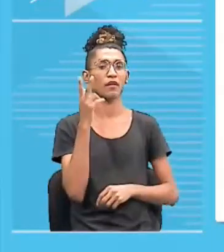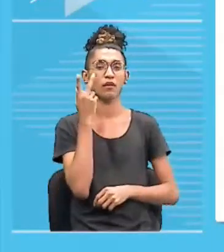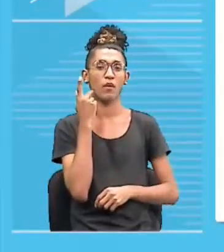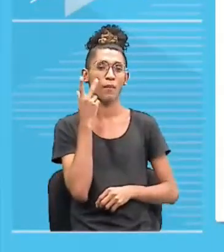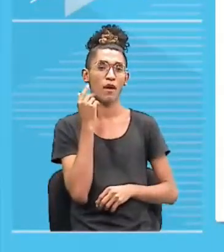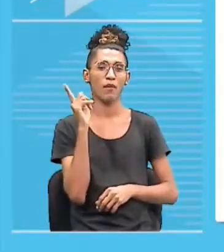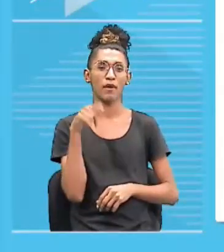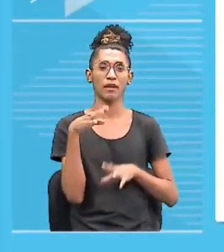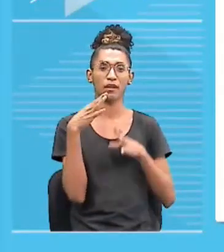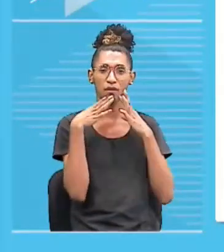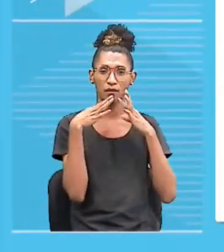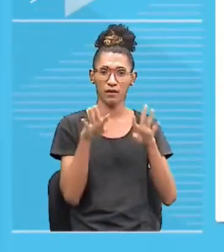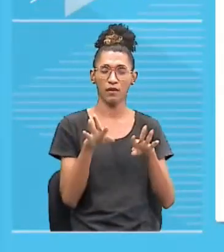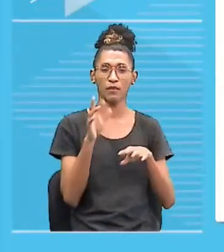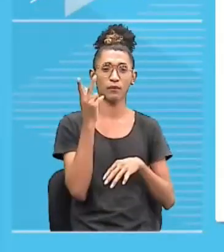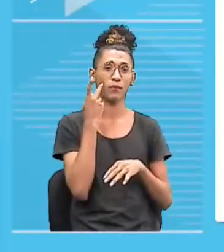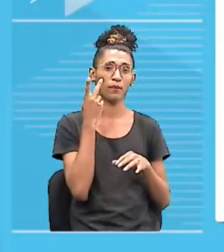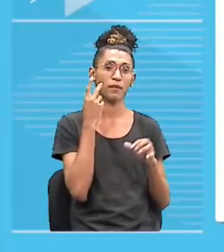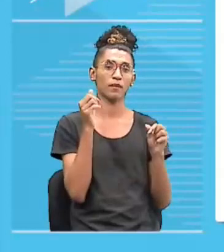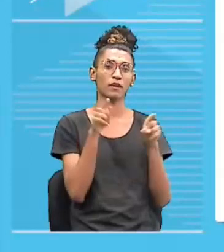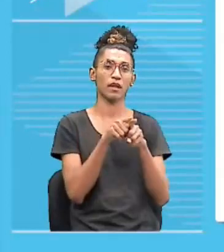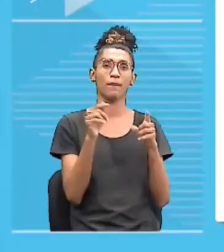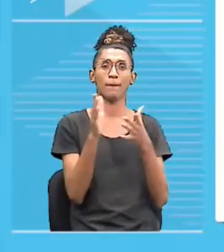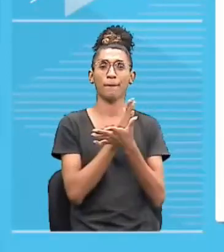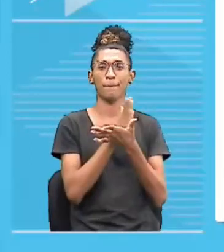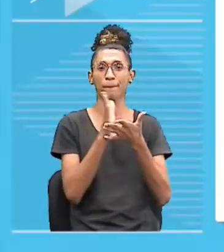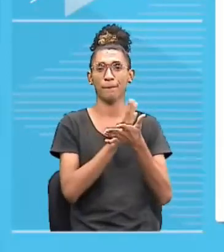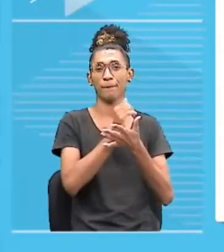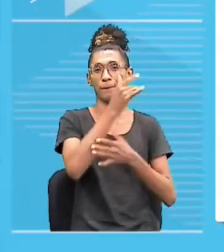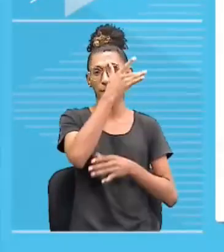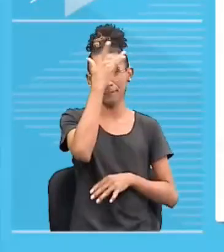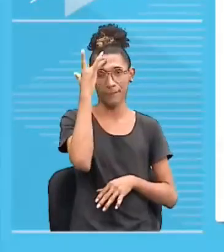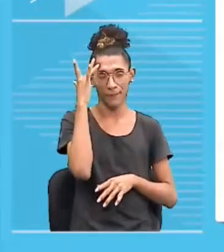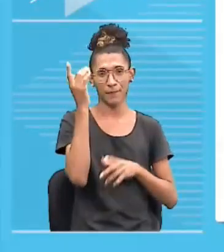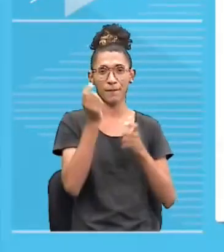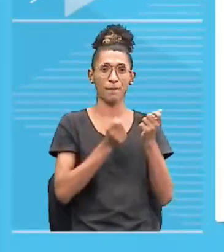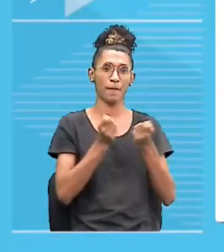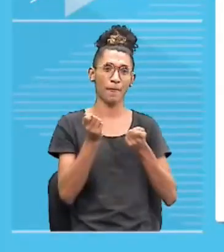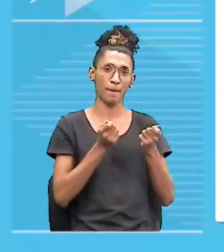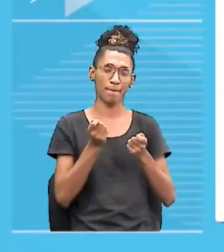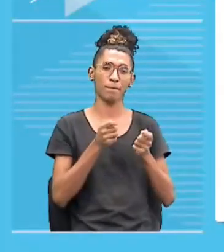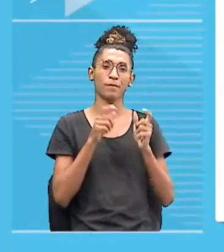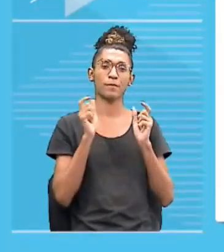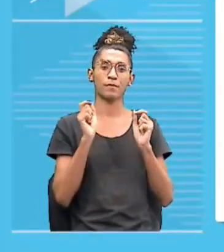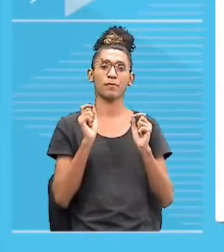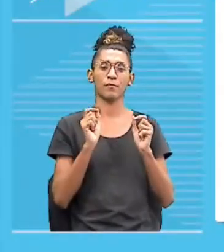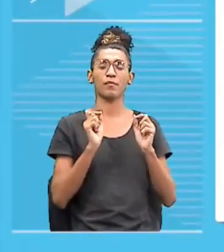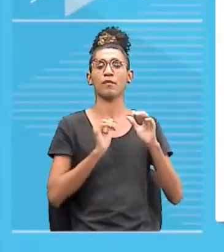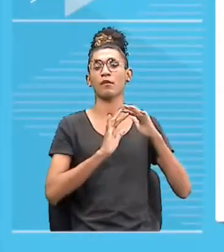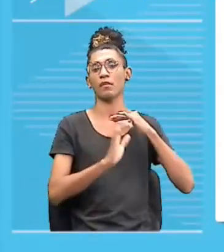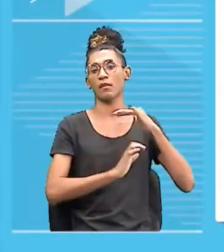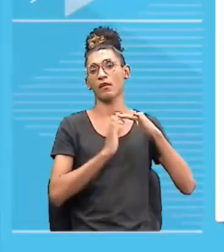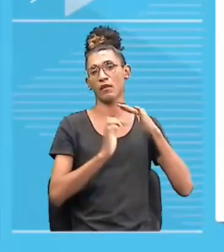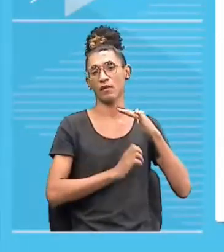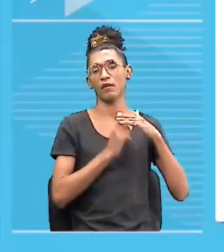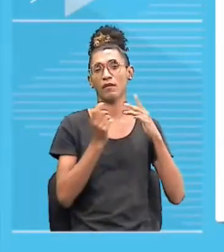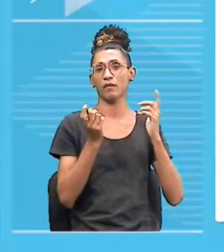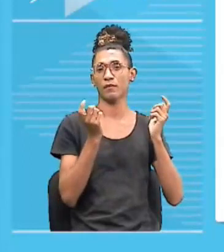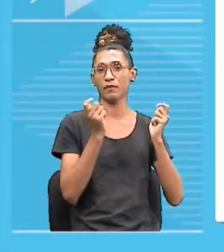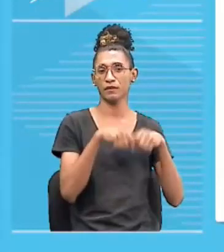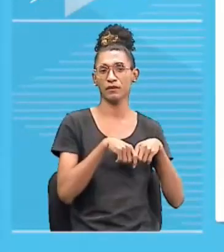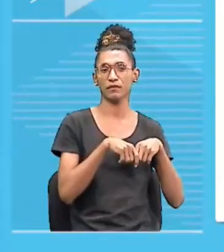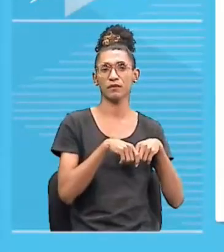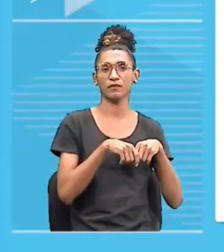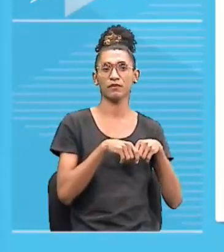algo natural e normal, muitas pessoas controlarem o que as fábricas estão fazendo de forma